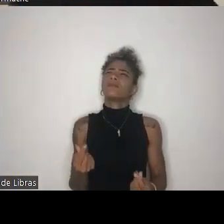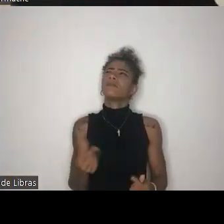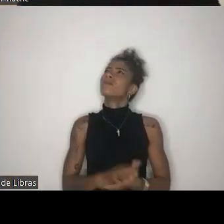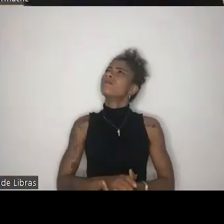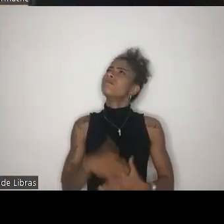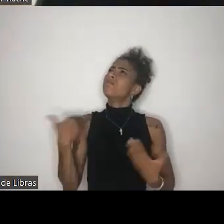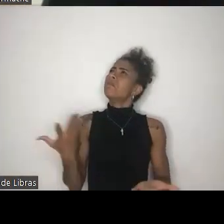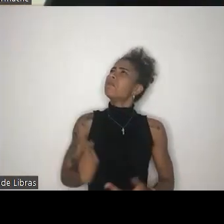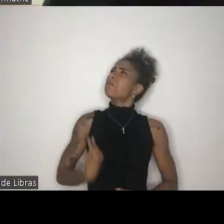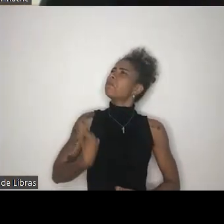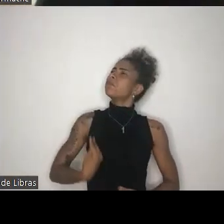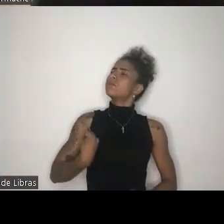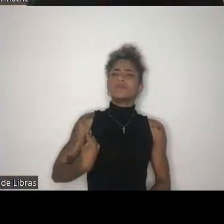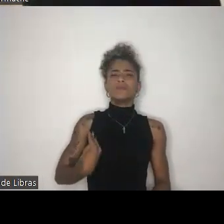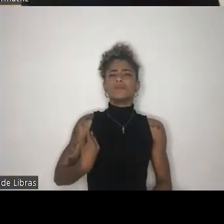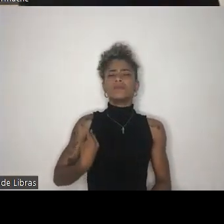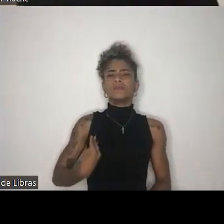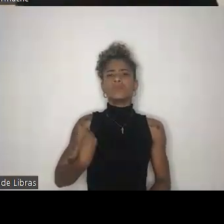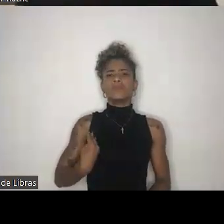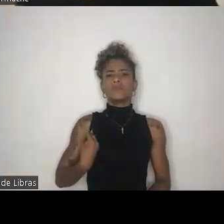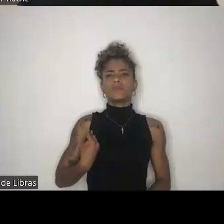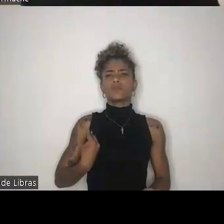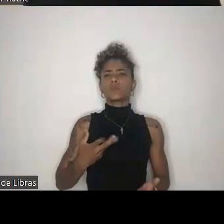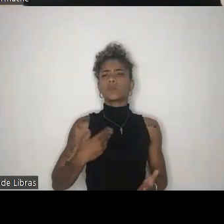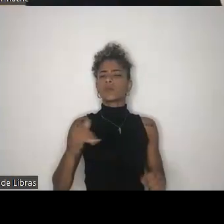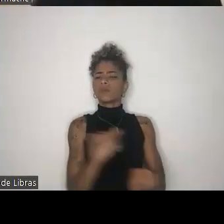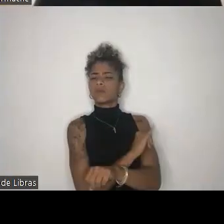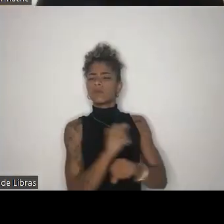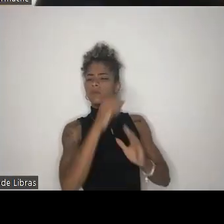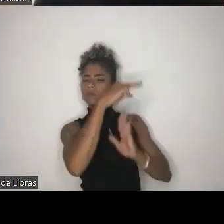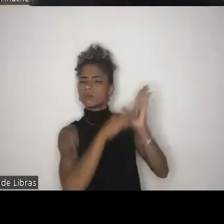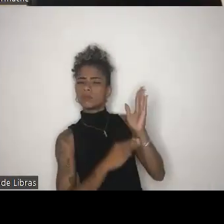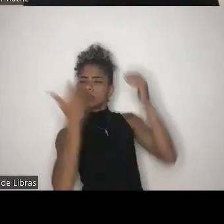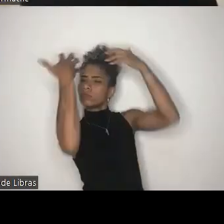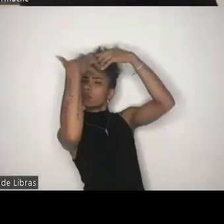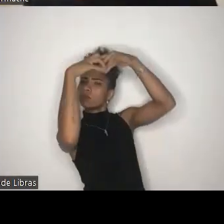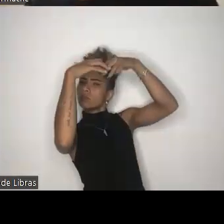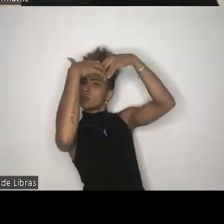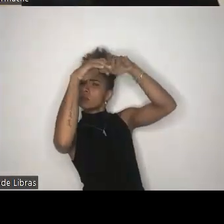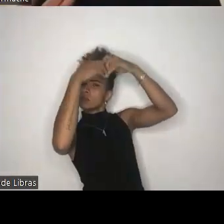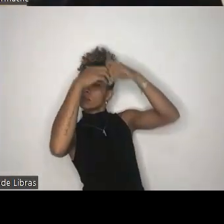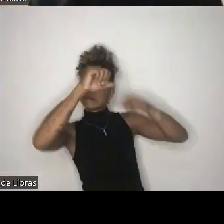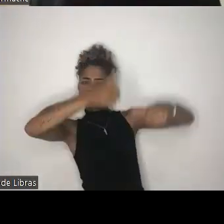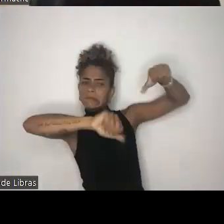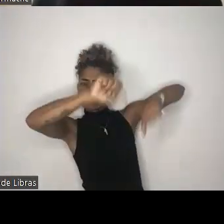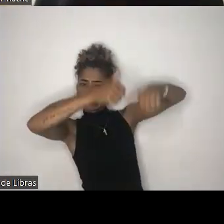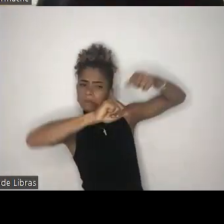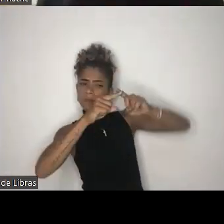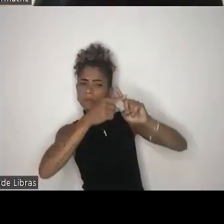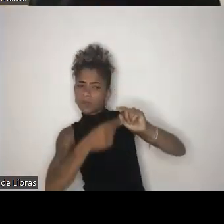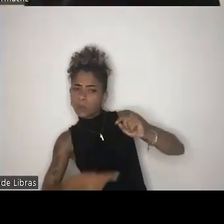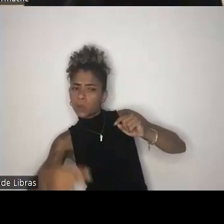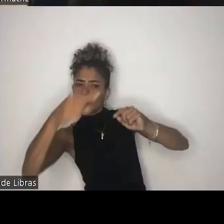não existe uma um certo método de reflexão que a gente possa analisar esse ciclo de experiência